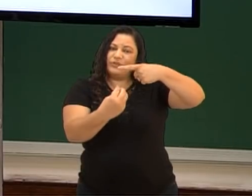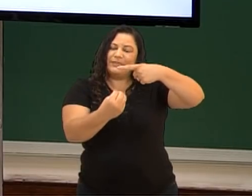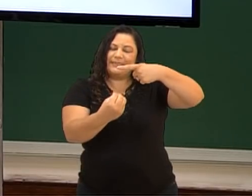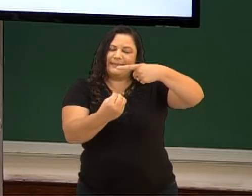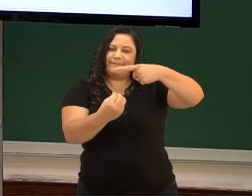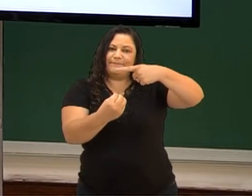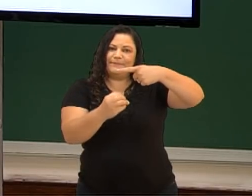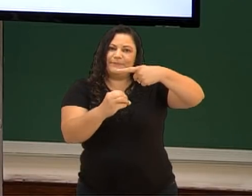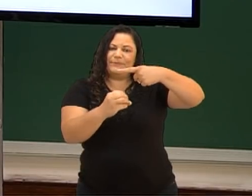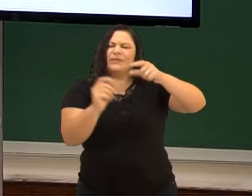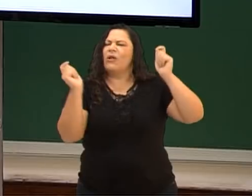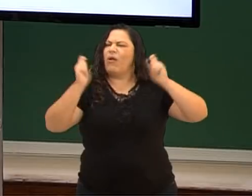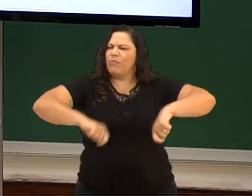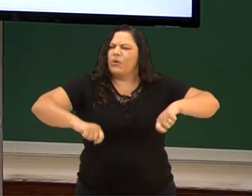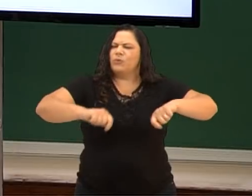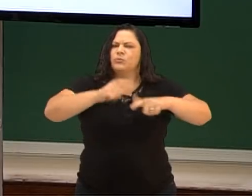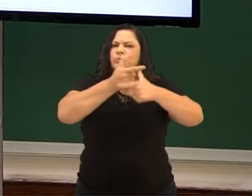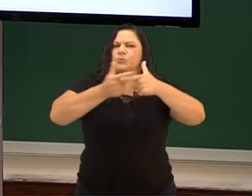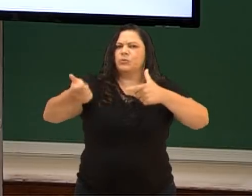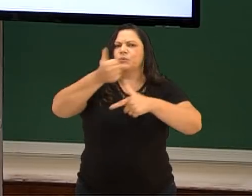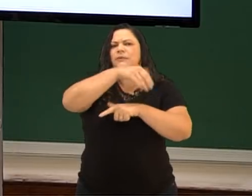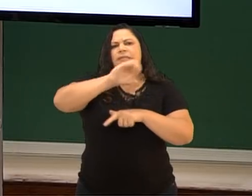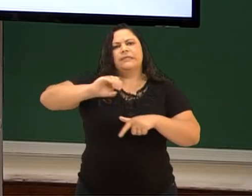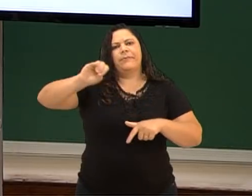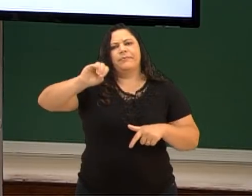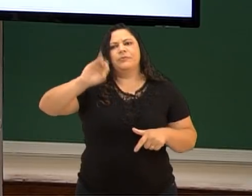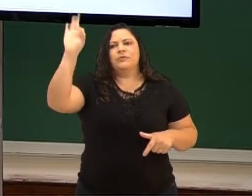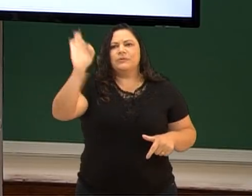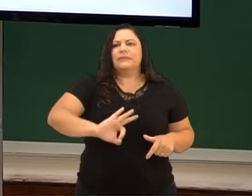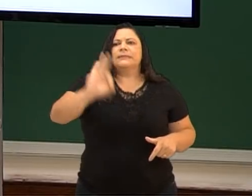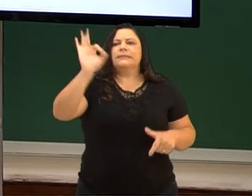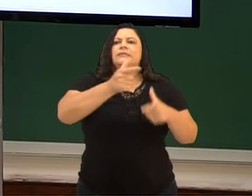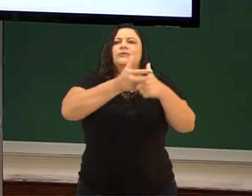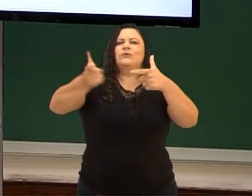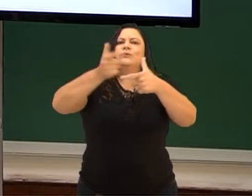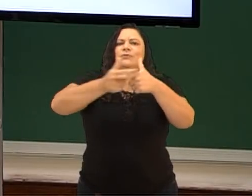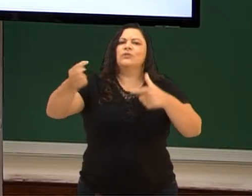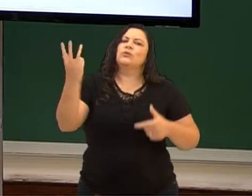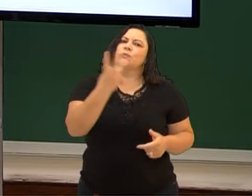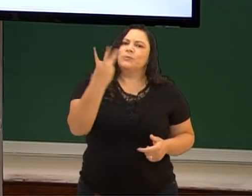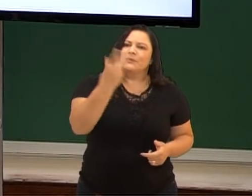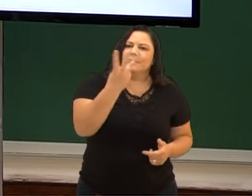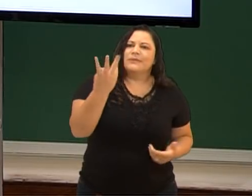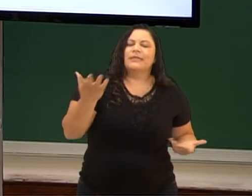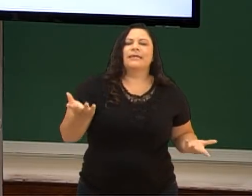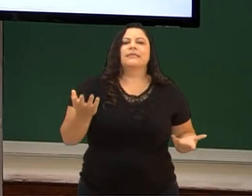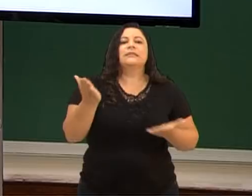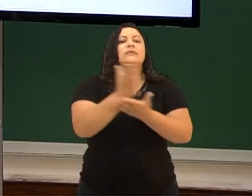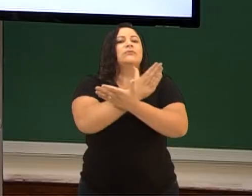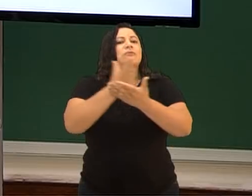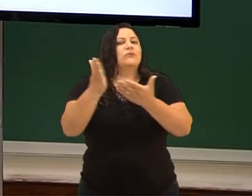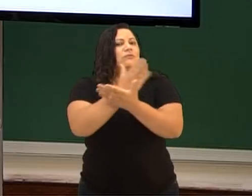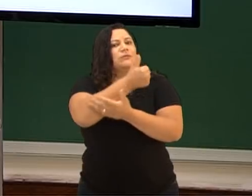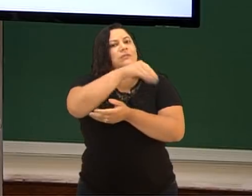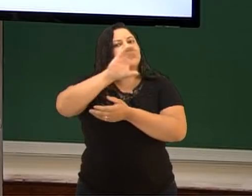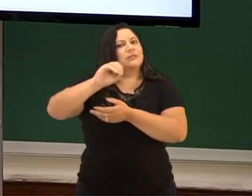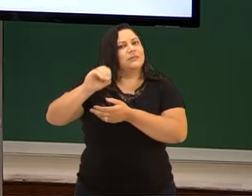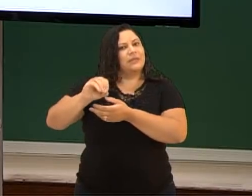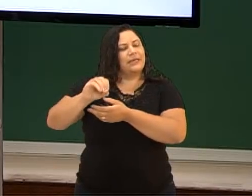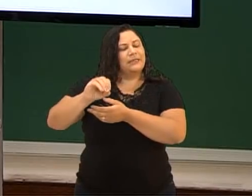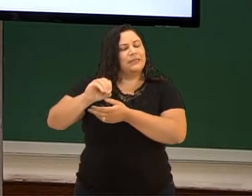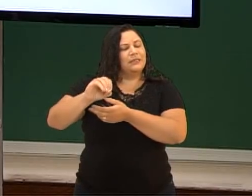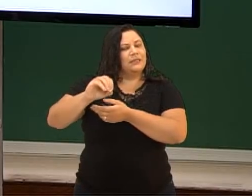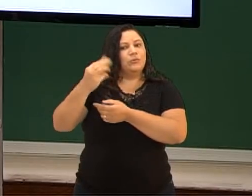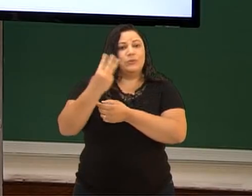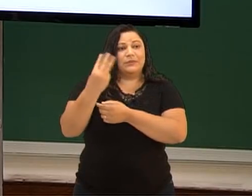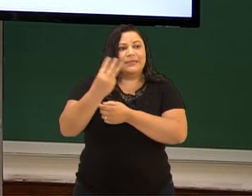posso pegar e dividir o meu 100% por 3, que são 3 partes. Quando eu divido 100 por 3, eu tenho aqui 3 vezes